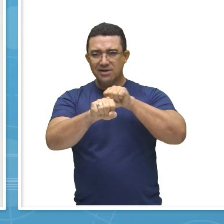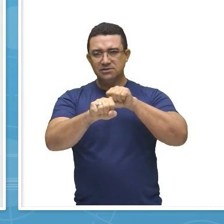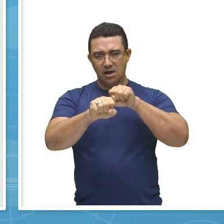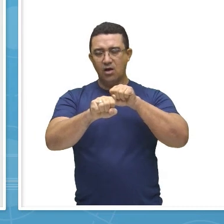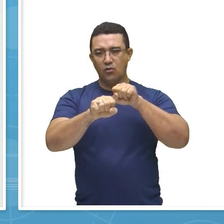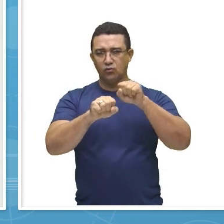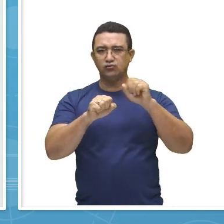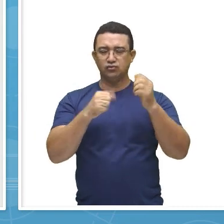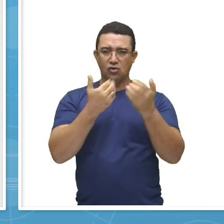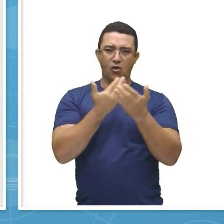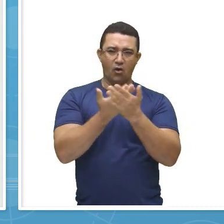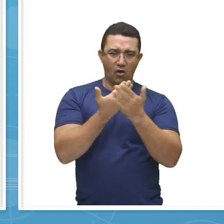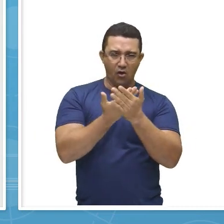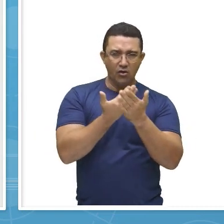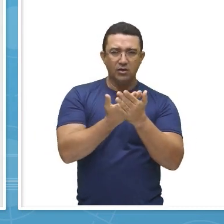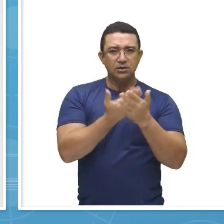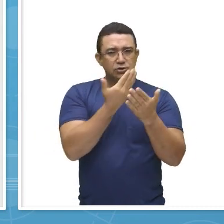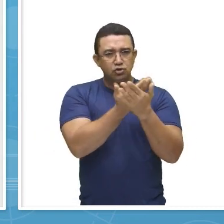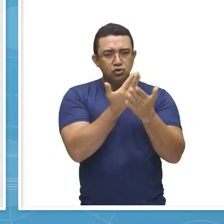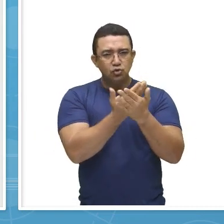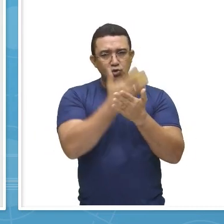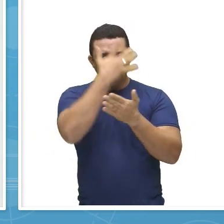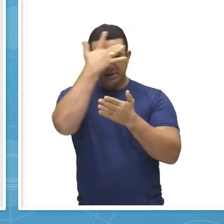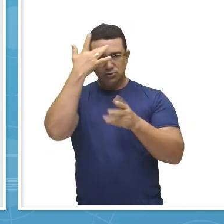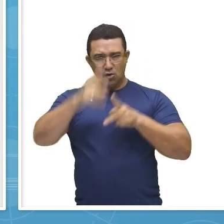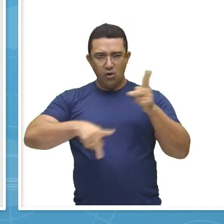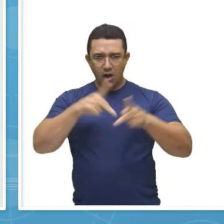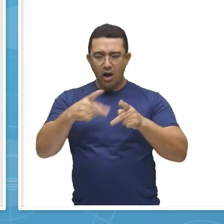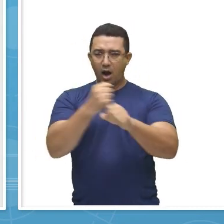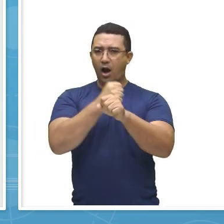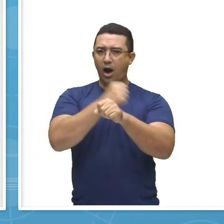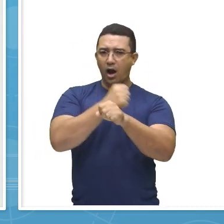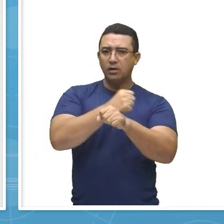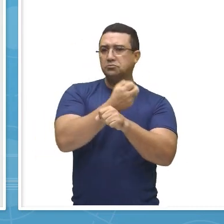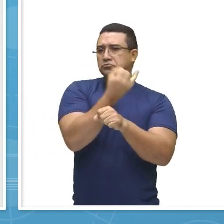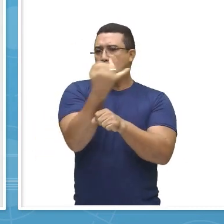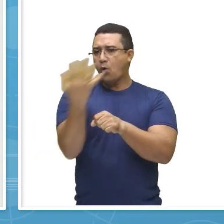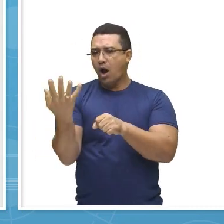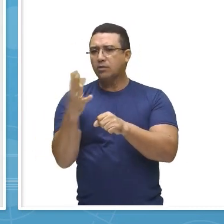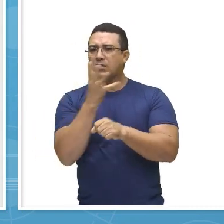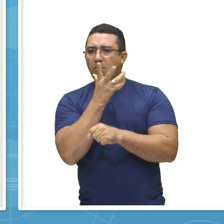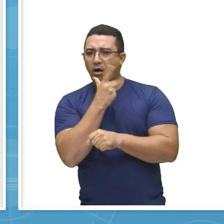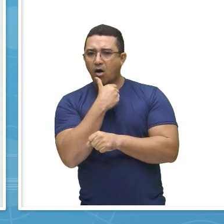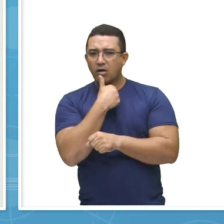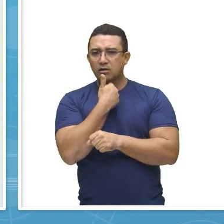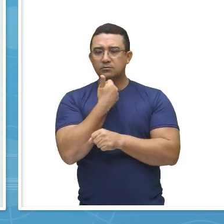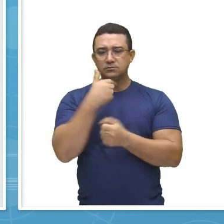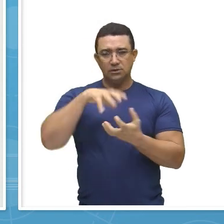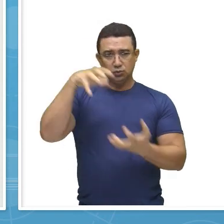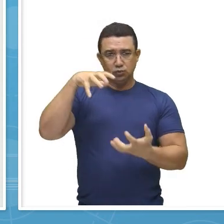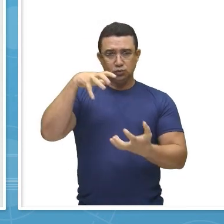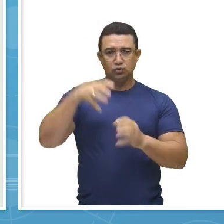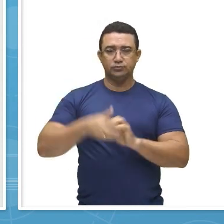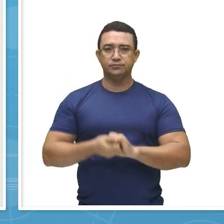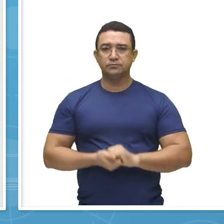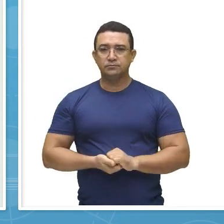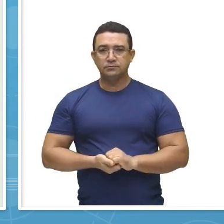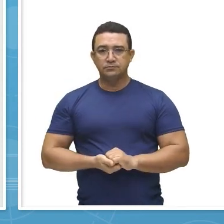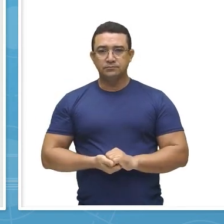de anos de estudo da população, principalmente a população adulta, né? E o número de anos